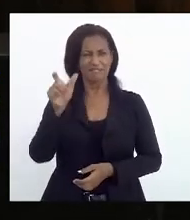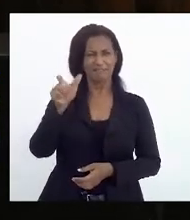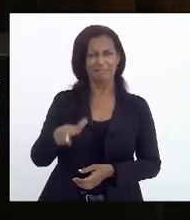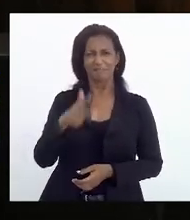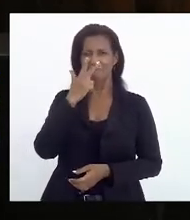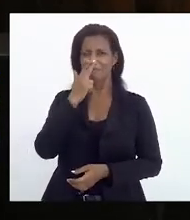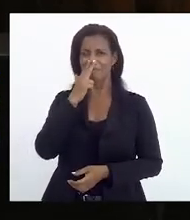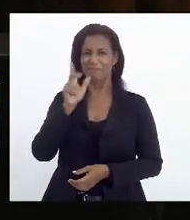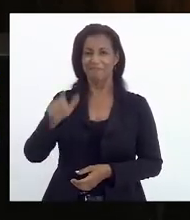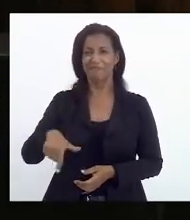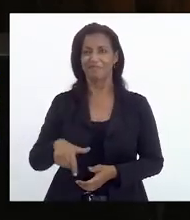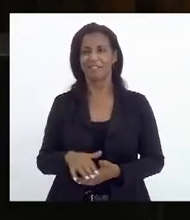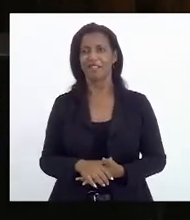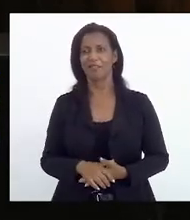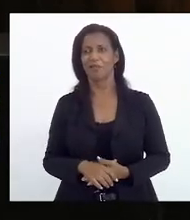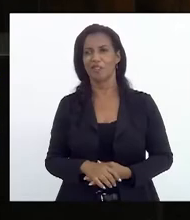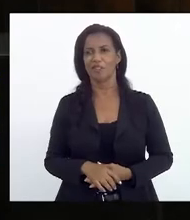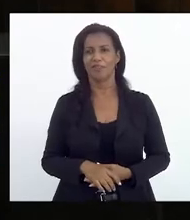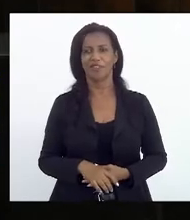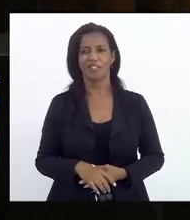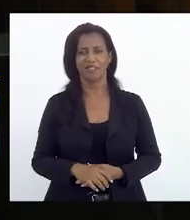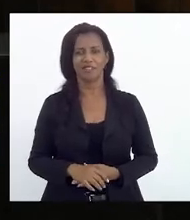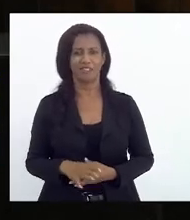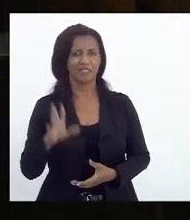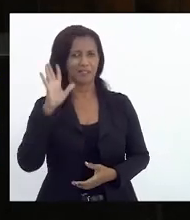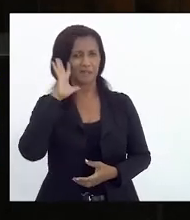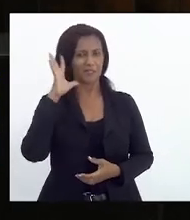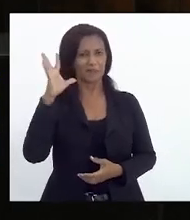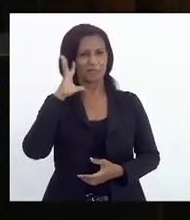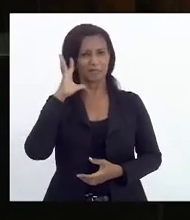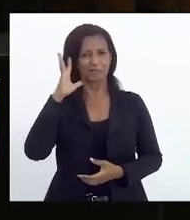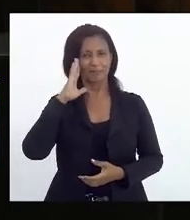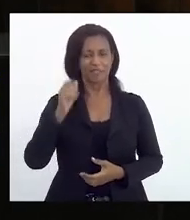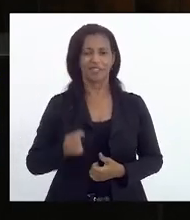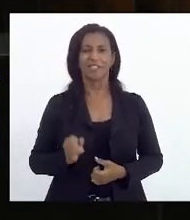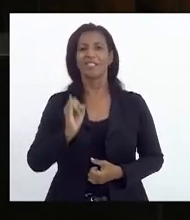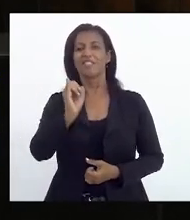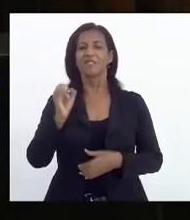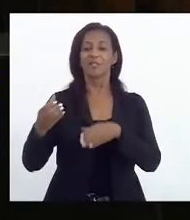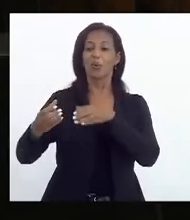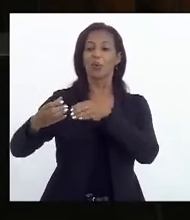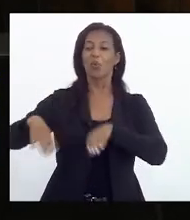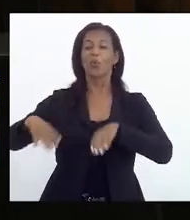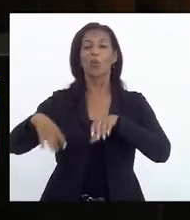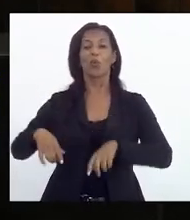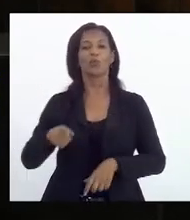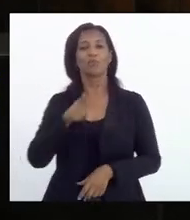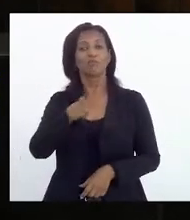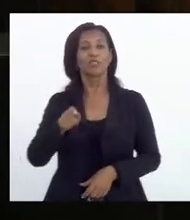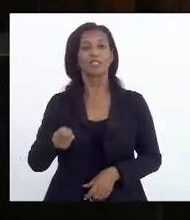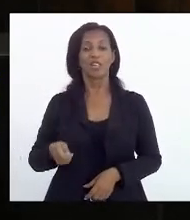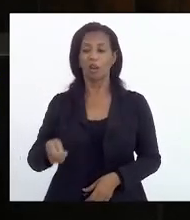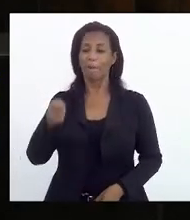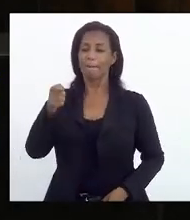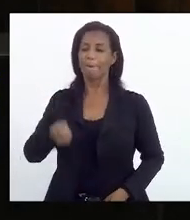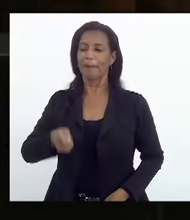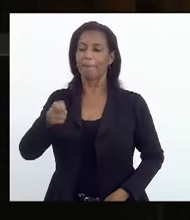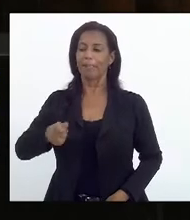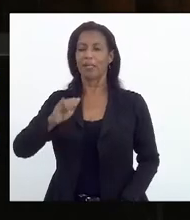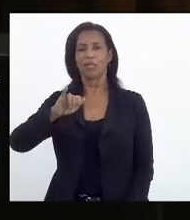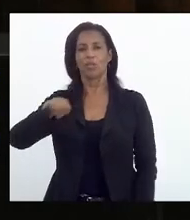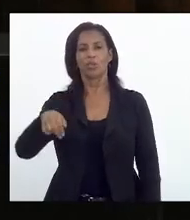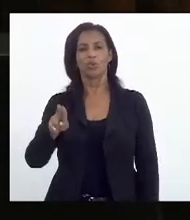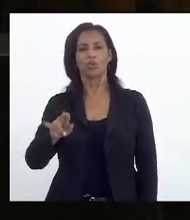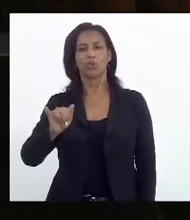de advogado Imagine que o senhor fosse fazer concurso para juiz e o